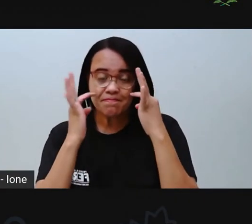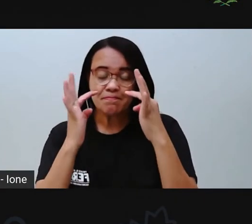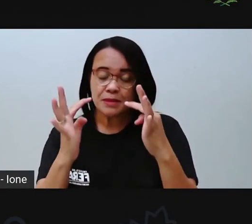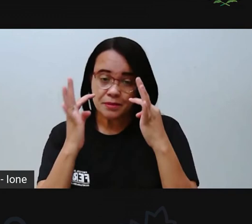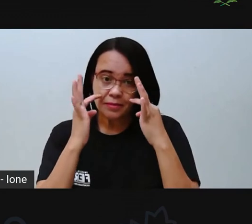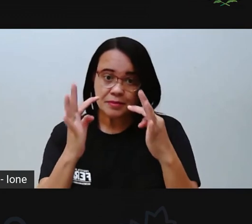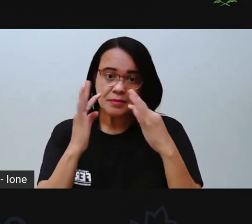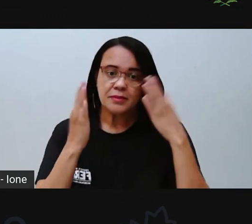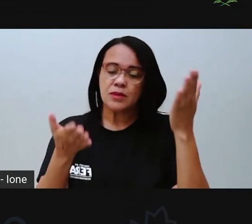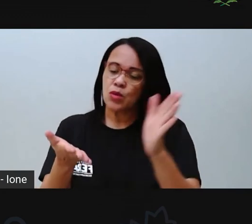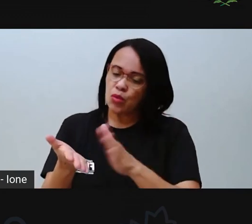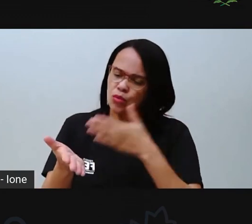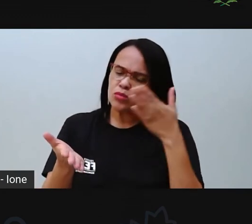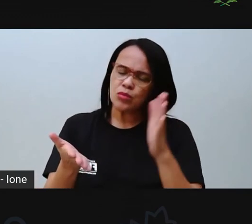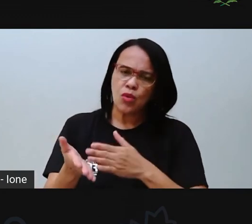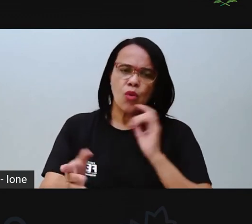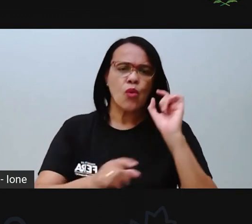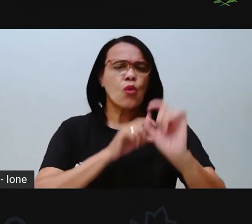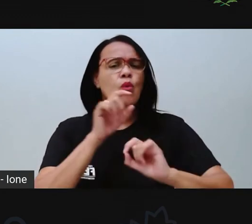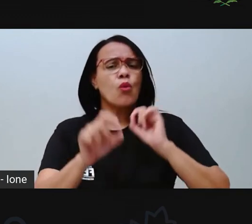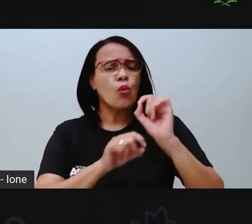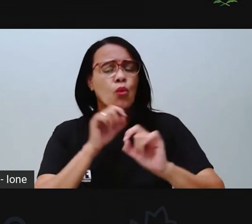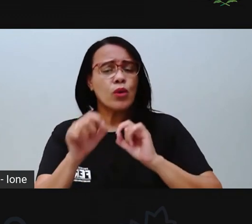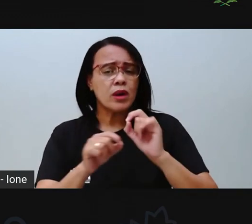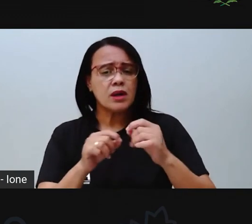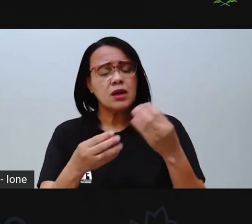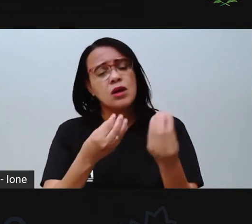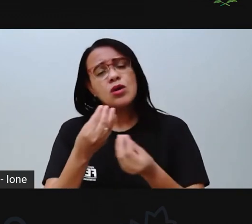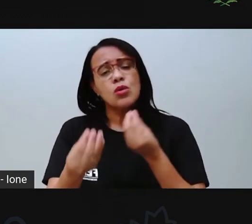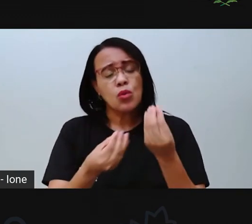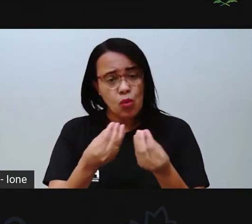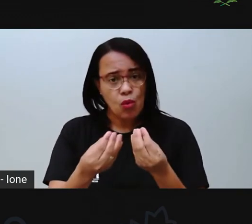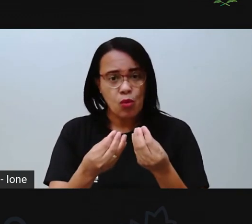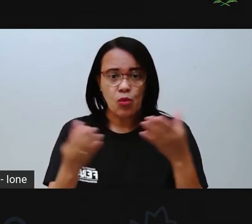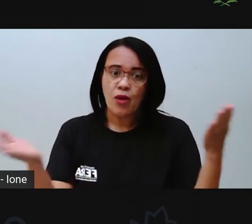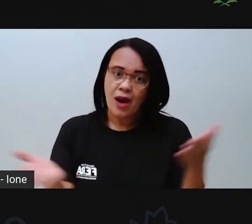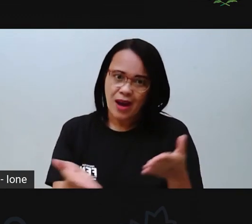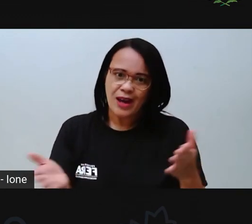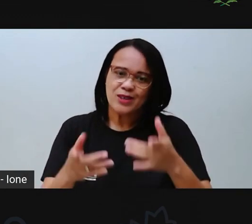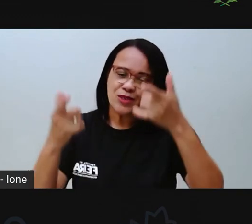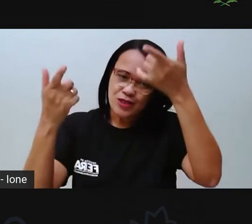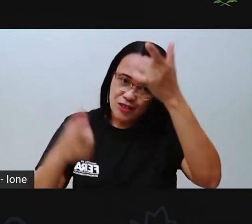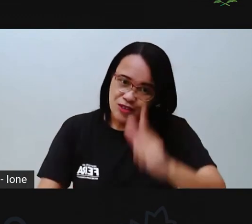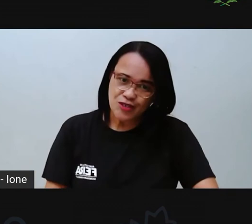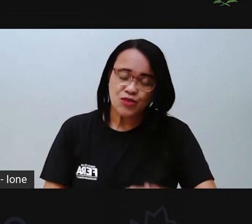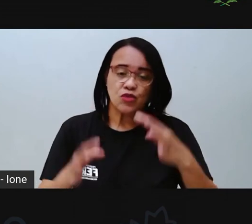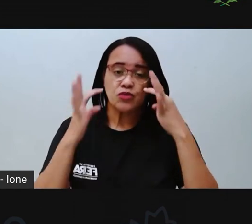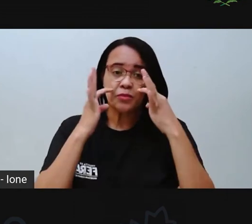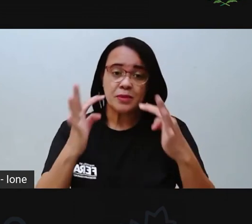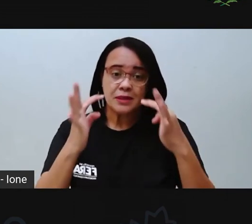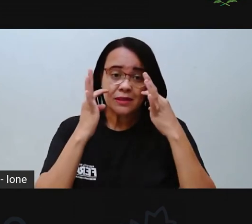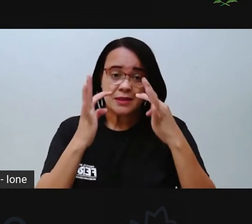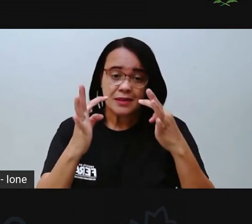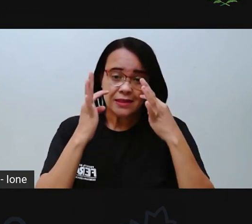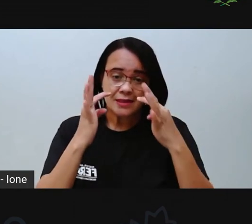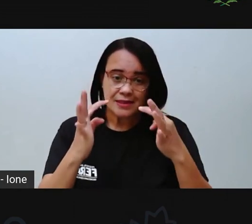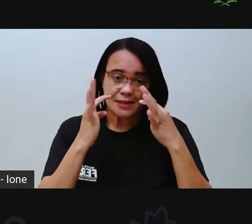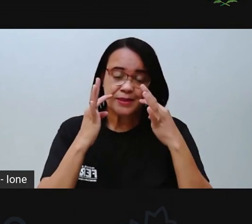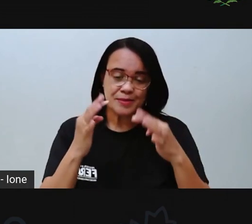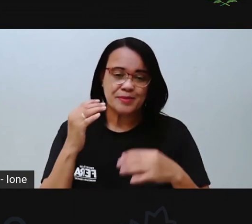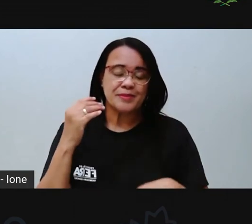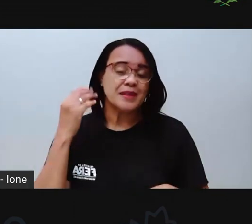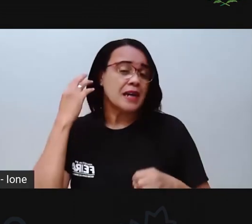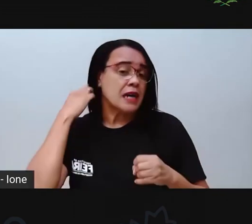o livro novamente, agora com outros olhares. A prova vai passar bem rapidinho para vocês irem observando. Se você estiver vendo a aula